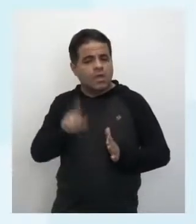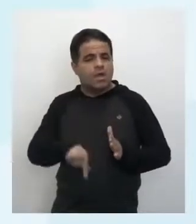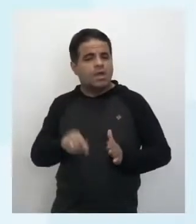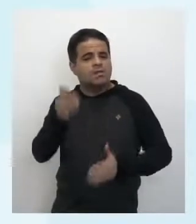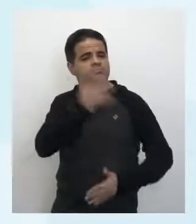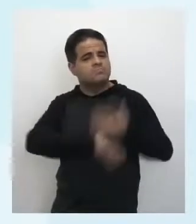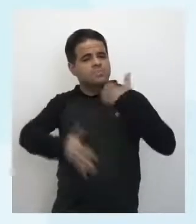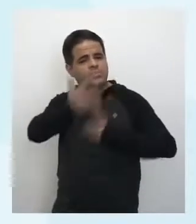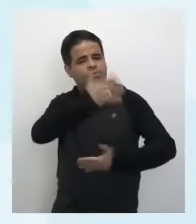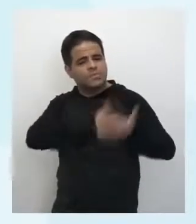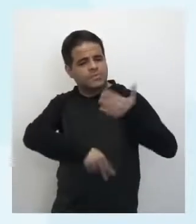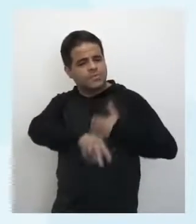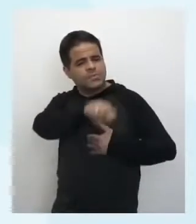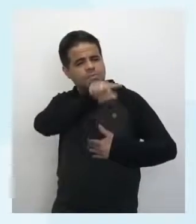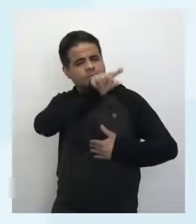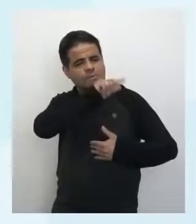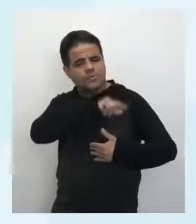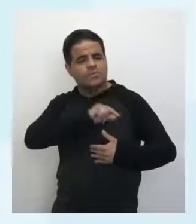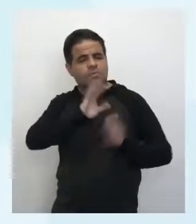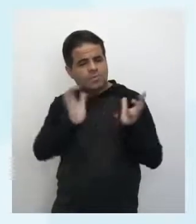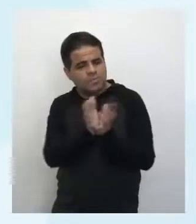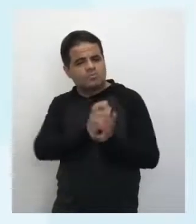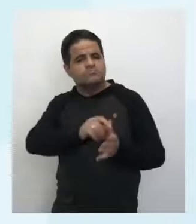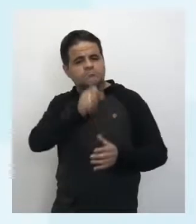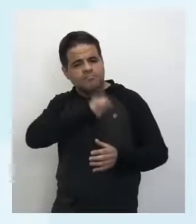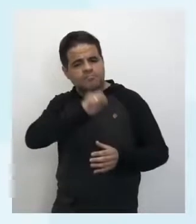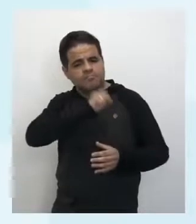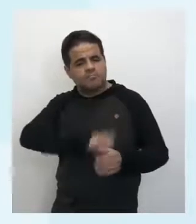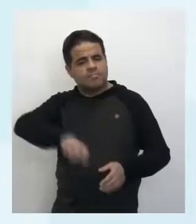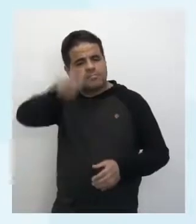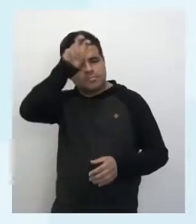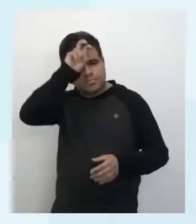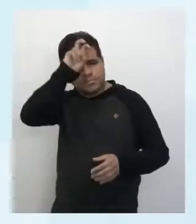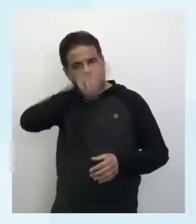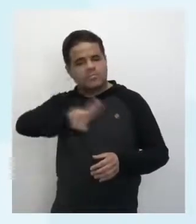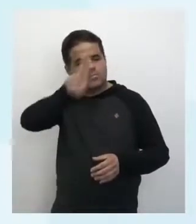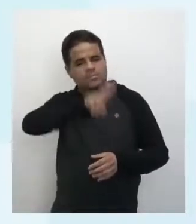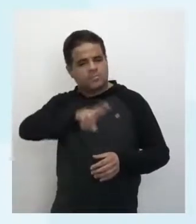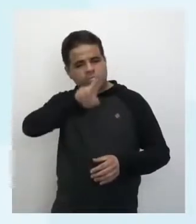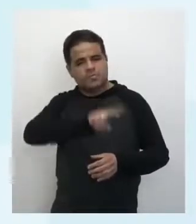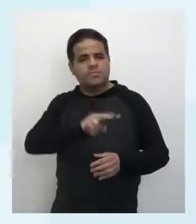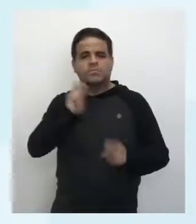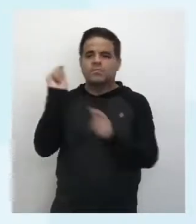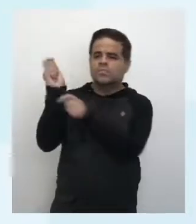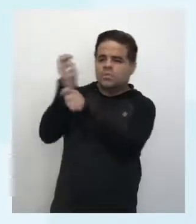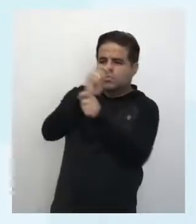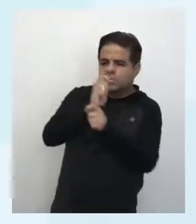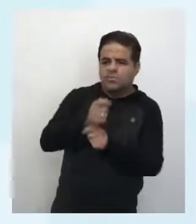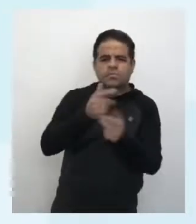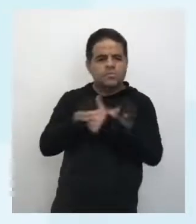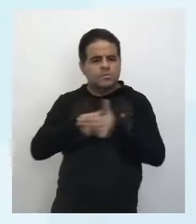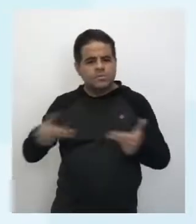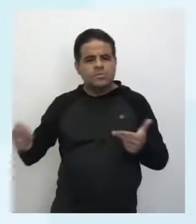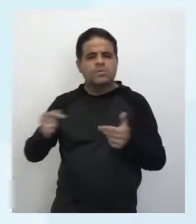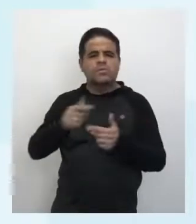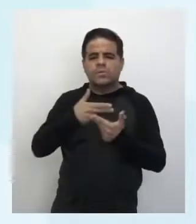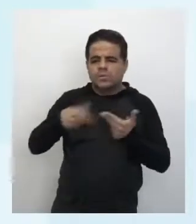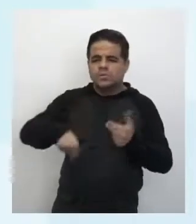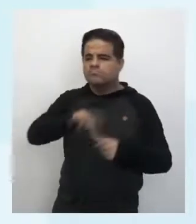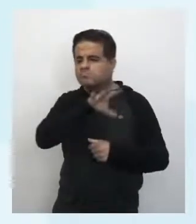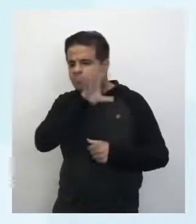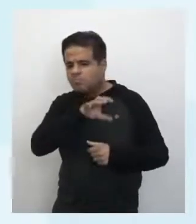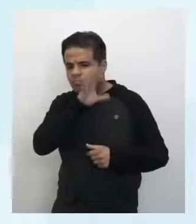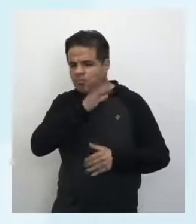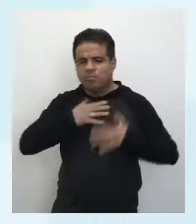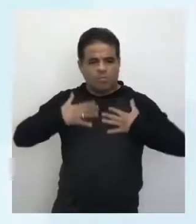deram lá na antiguidade com os antigos egípcios. E eles utilizavam, por exemplo, suturas feitas com tendões de animais no